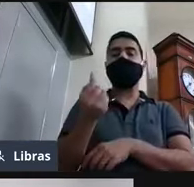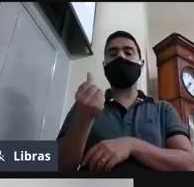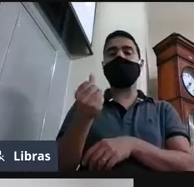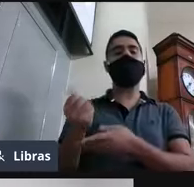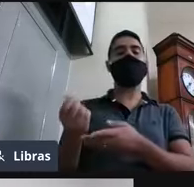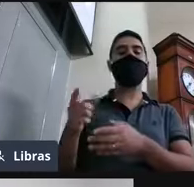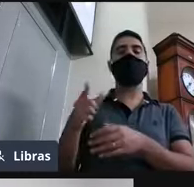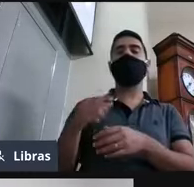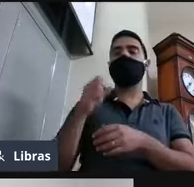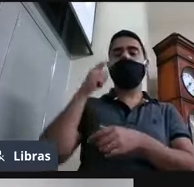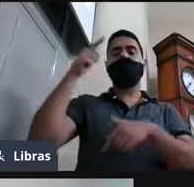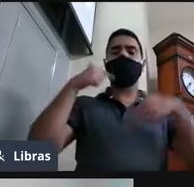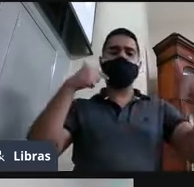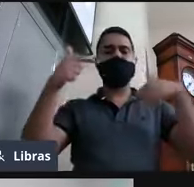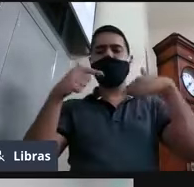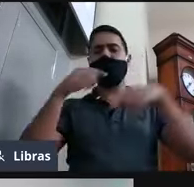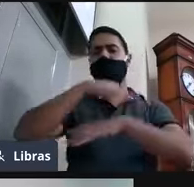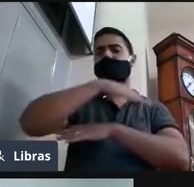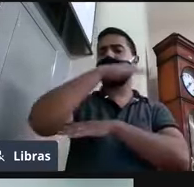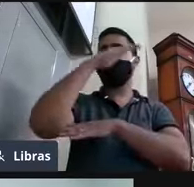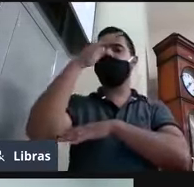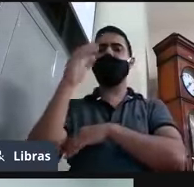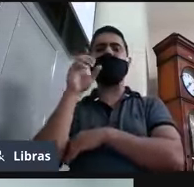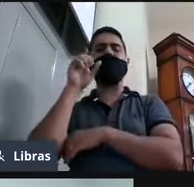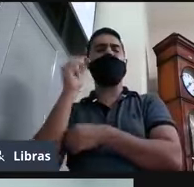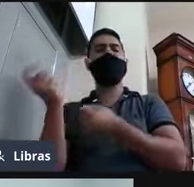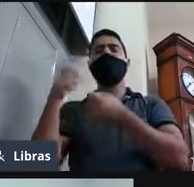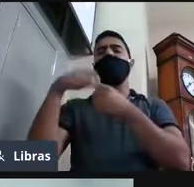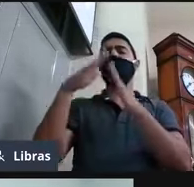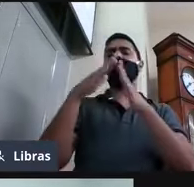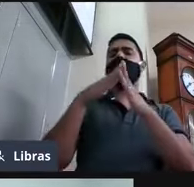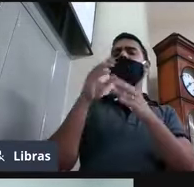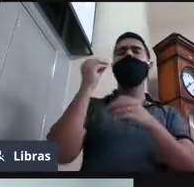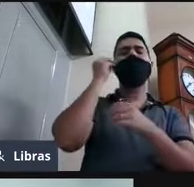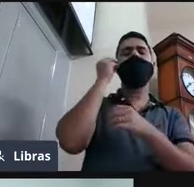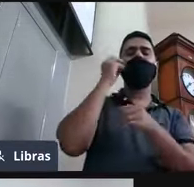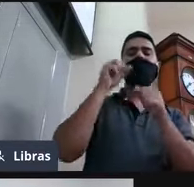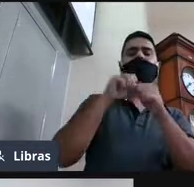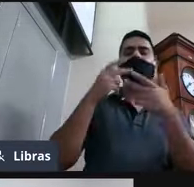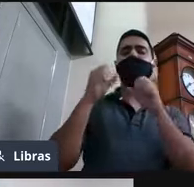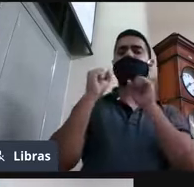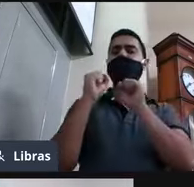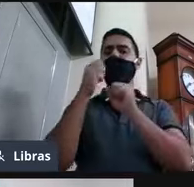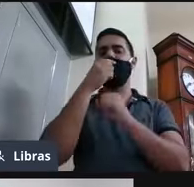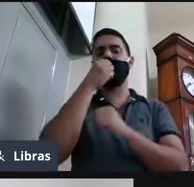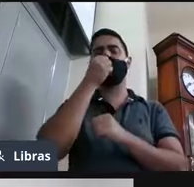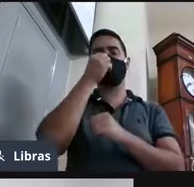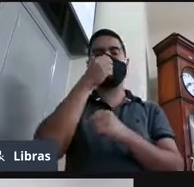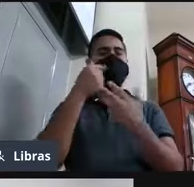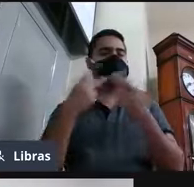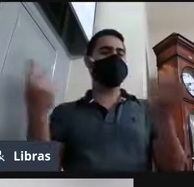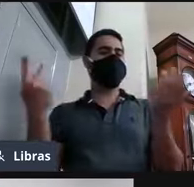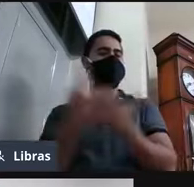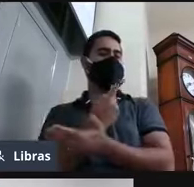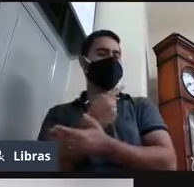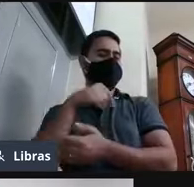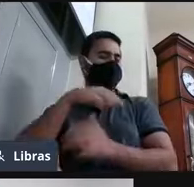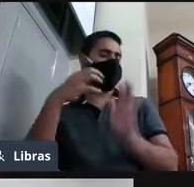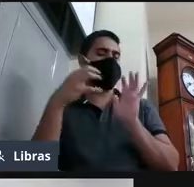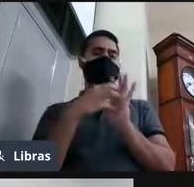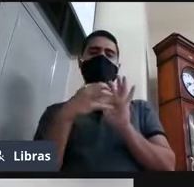em casa, que vem fazendo o possível dentro dessa cidade. Seria uma covardia dessa casa, Rafael, cometer